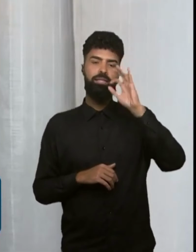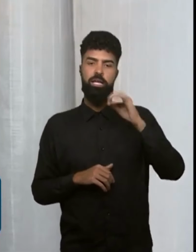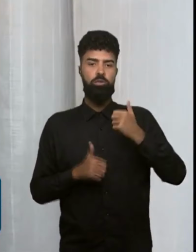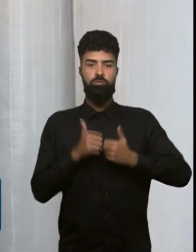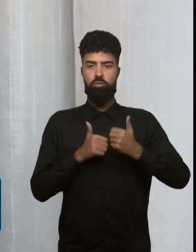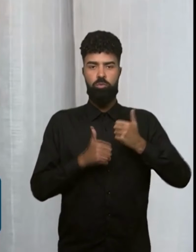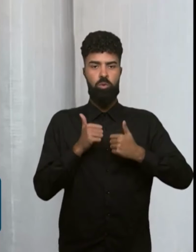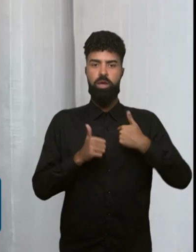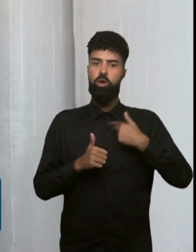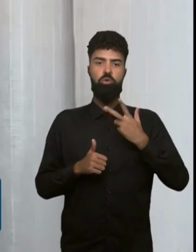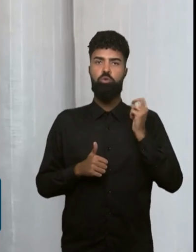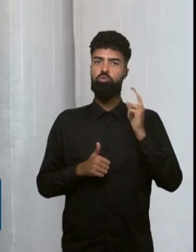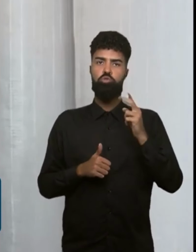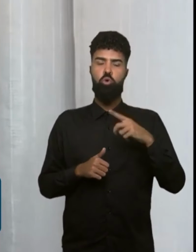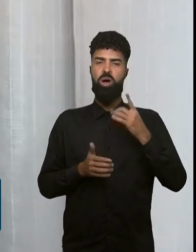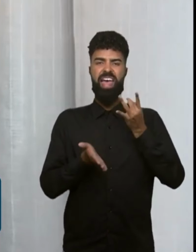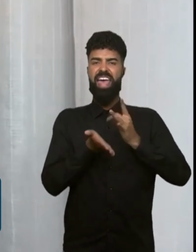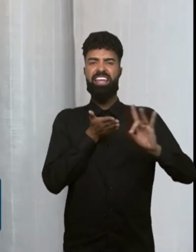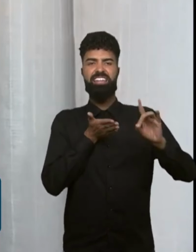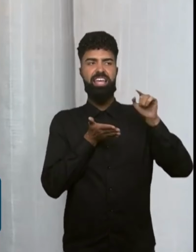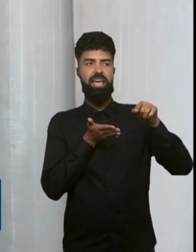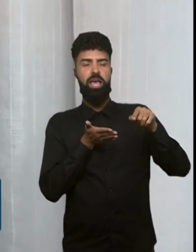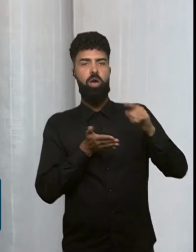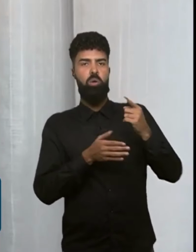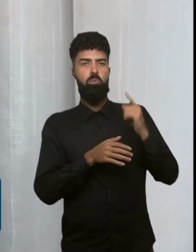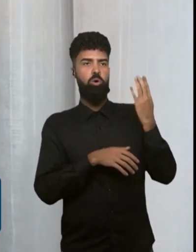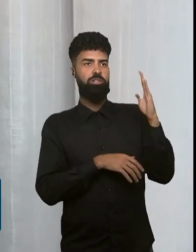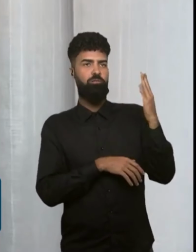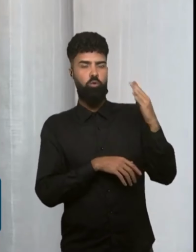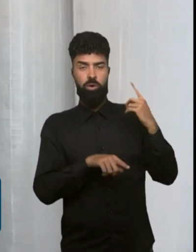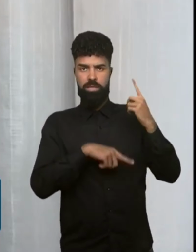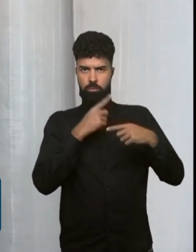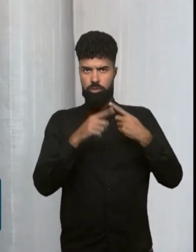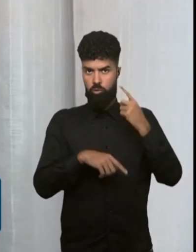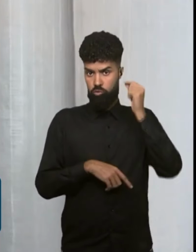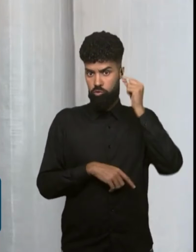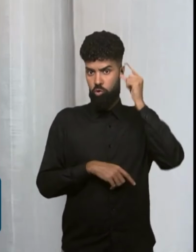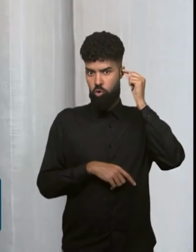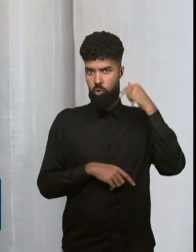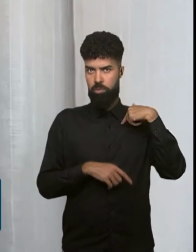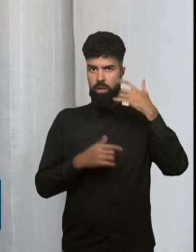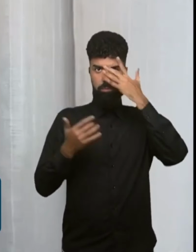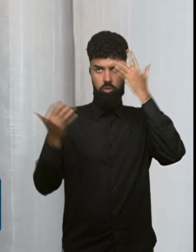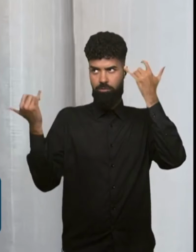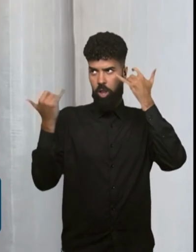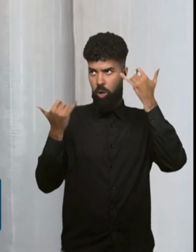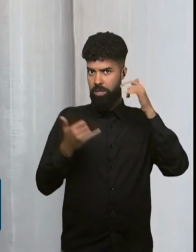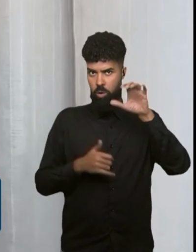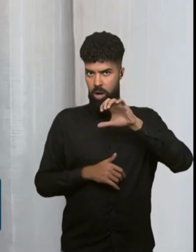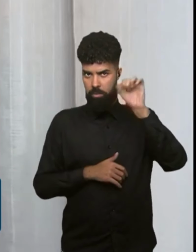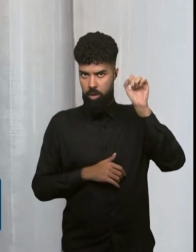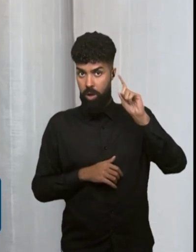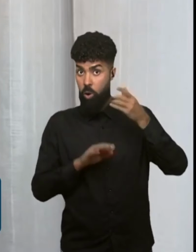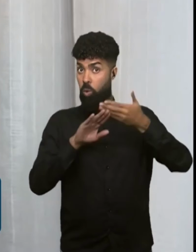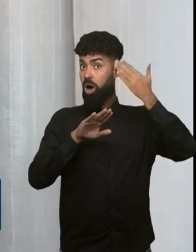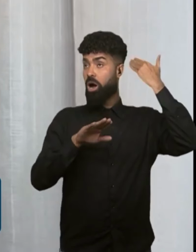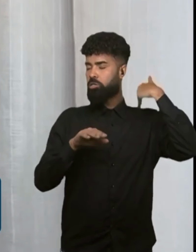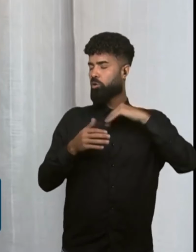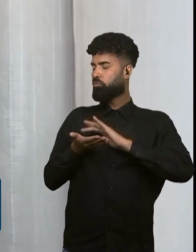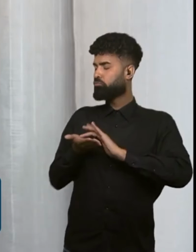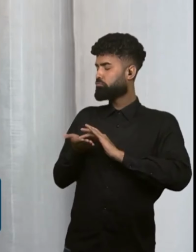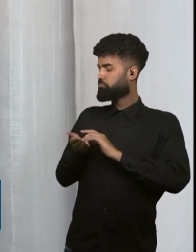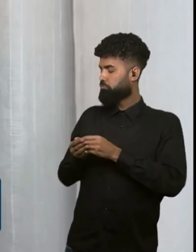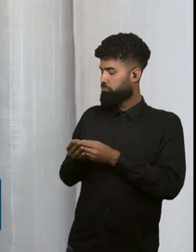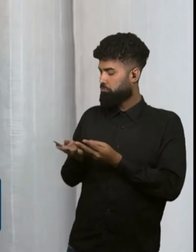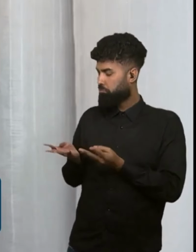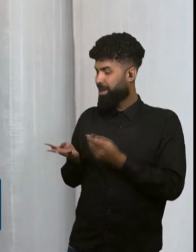futebol, eu não sou uma hater do Botafogo, inclusive depois que eu fiquei sabendo, né, que eu me inteirei da previsão que eu tinha feito, eu